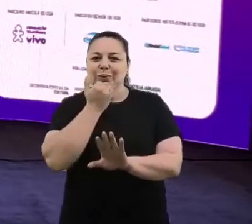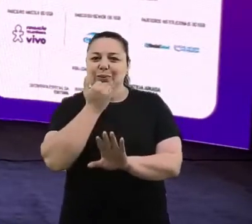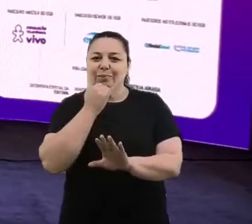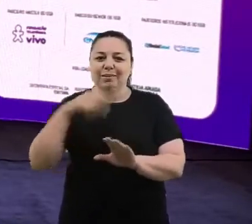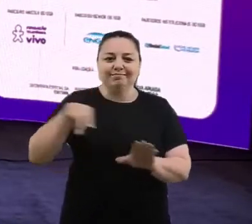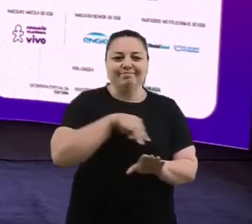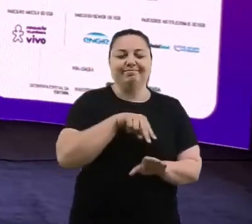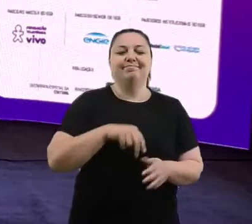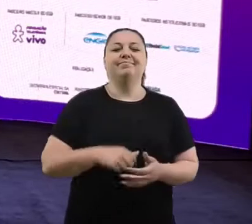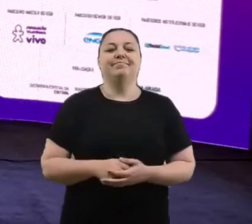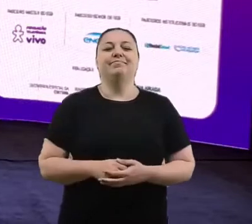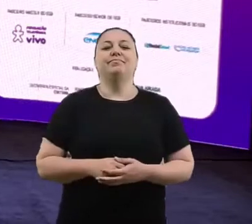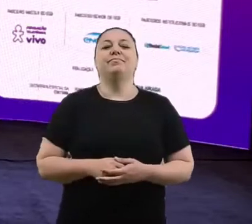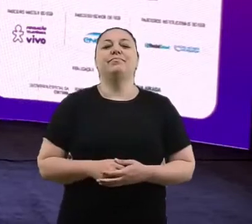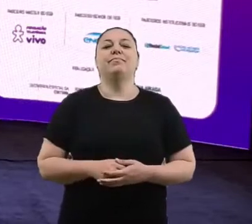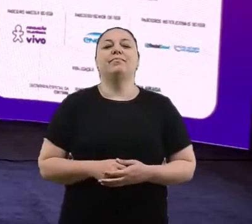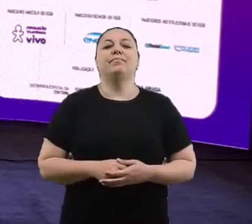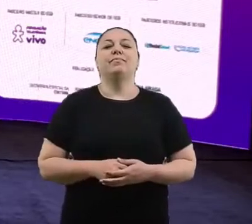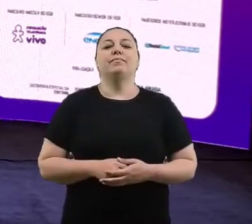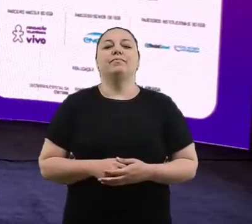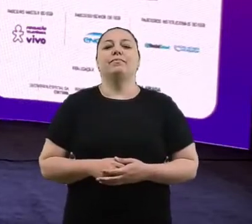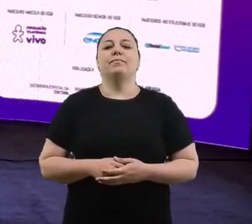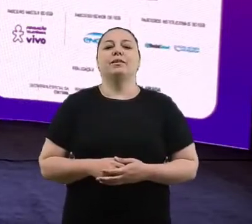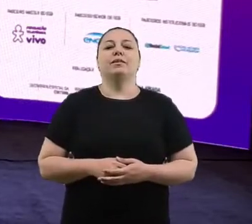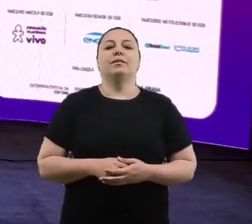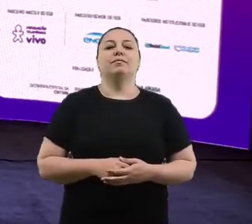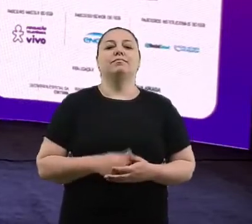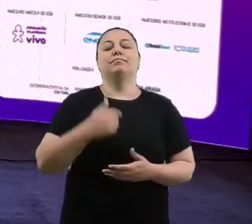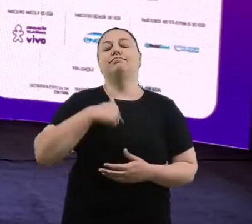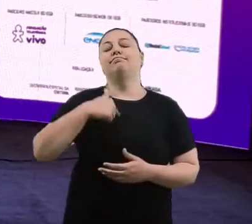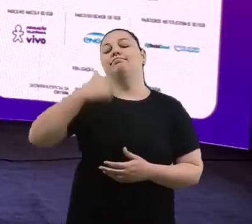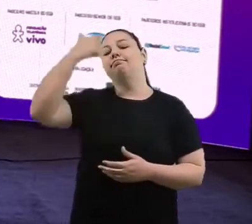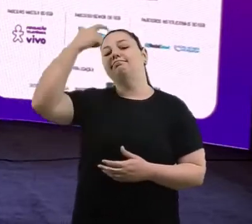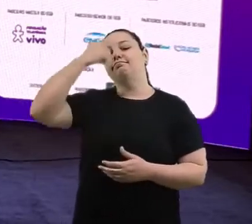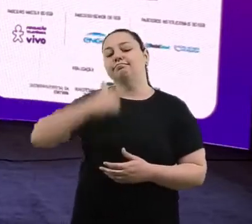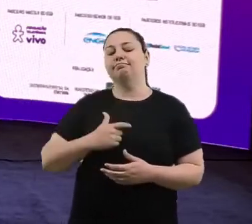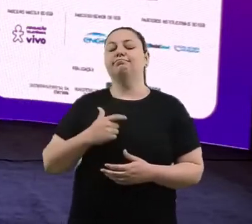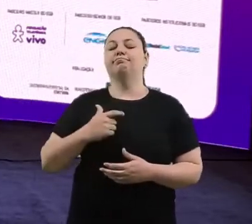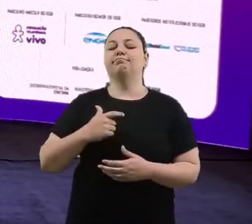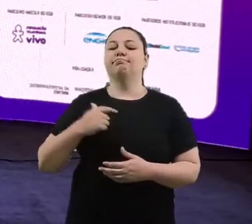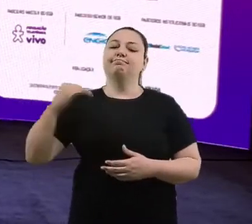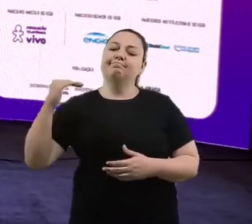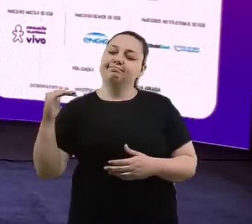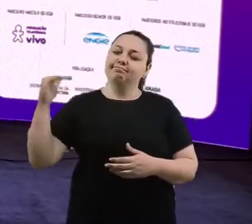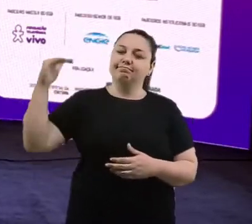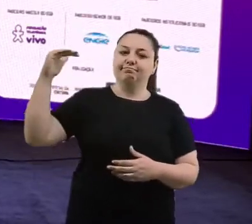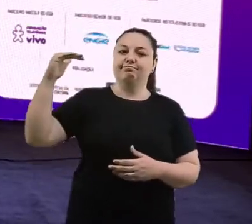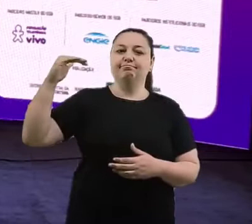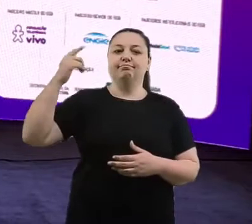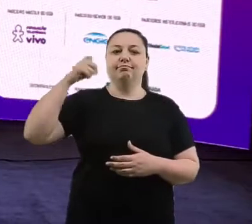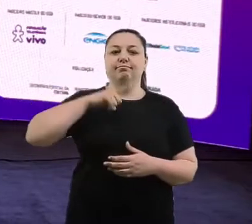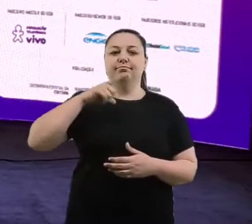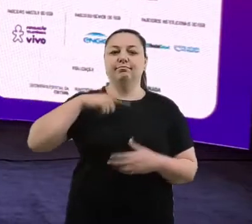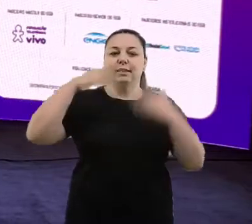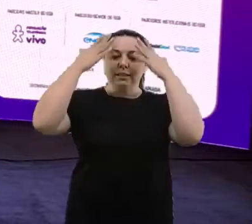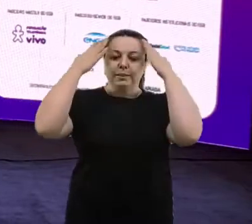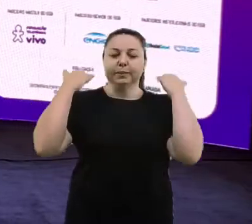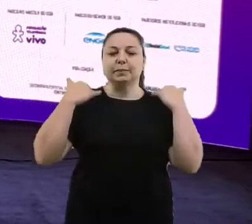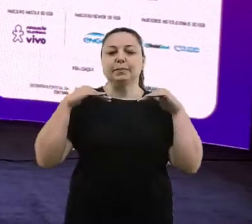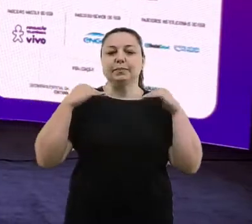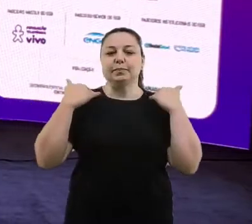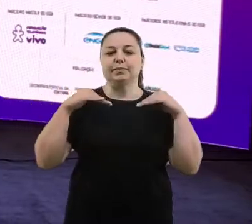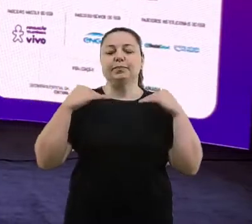e eu sou uma mulher de estatura mediana, cabelo castanho com luzes,